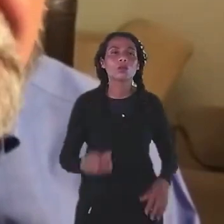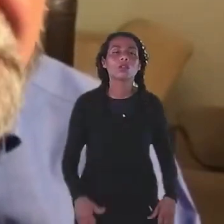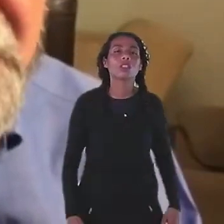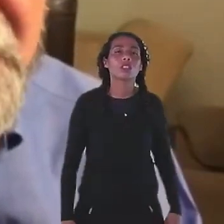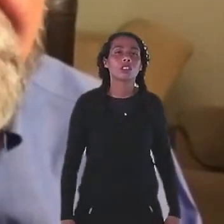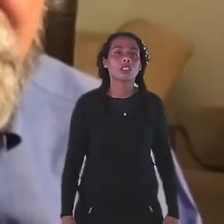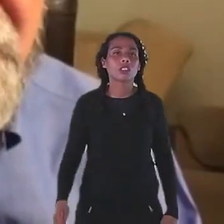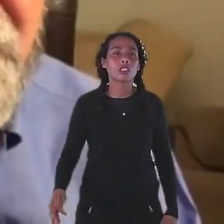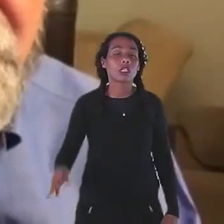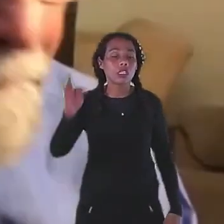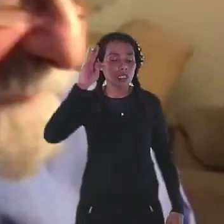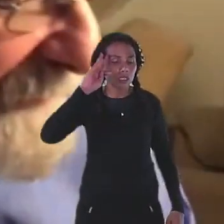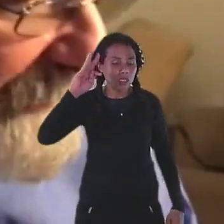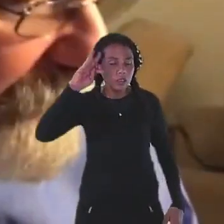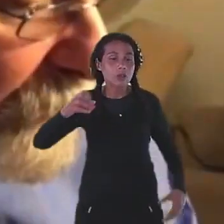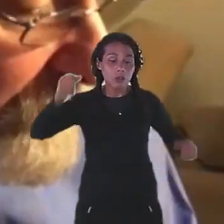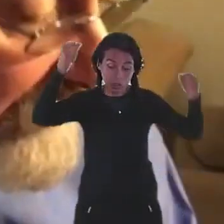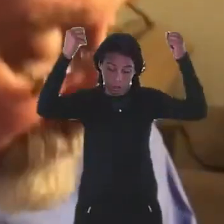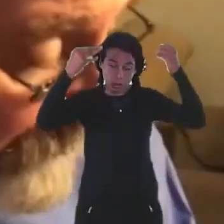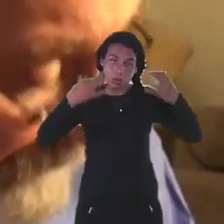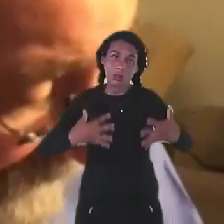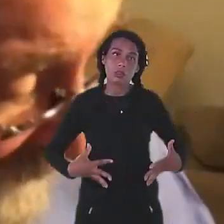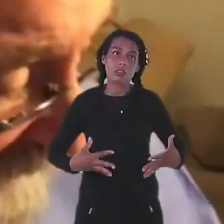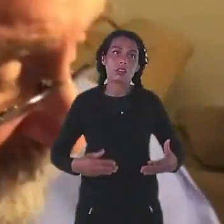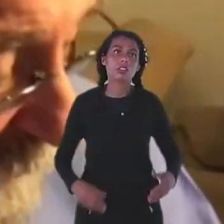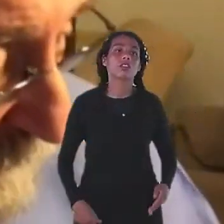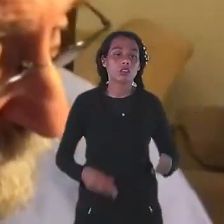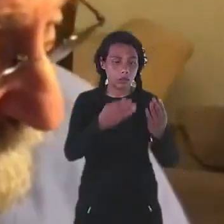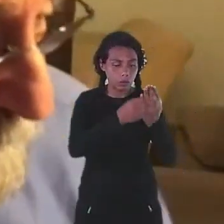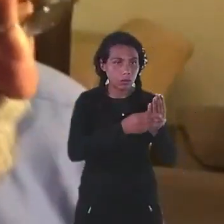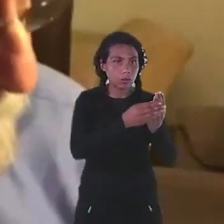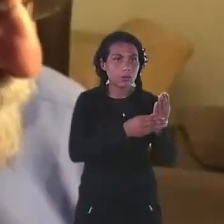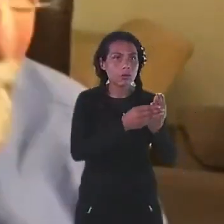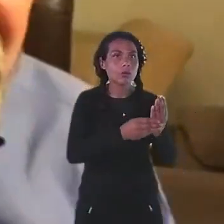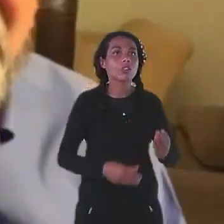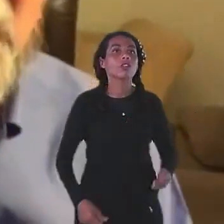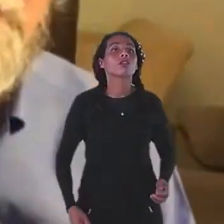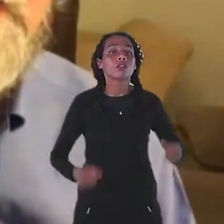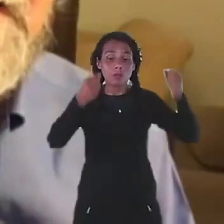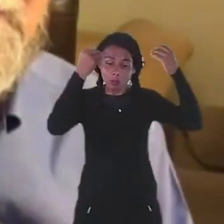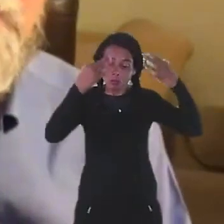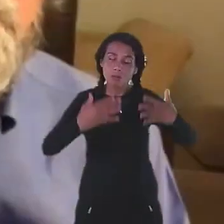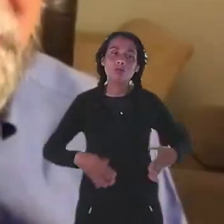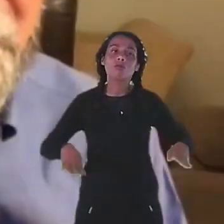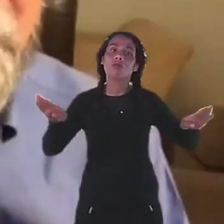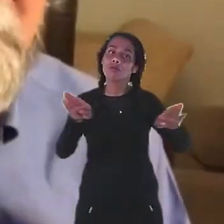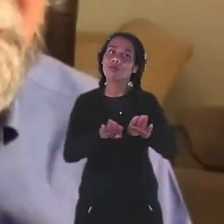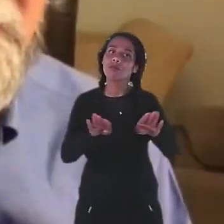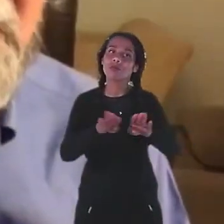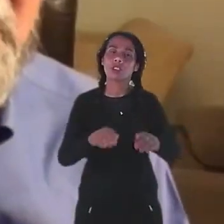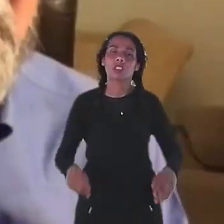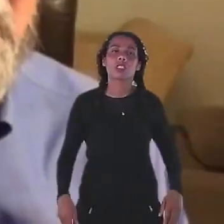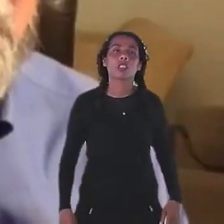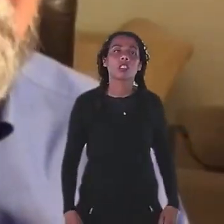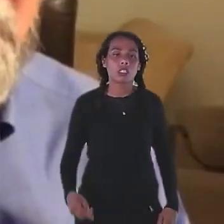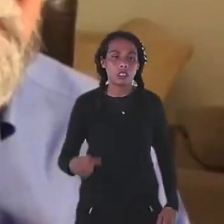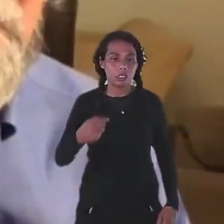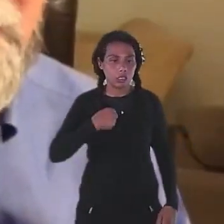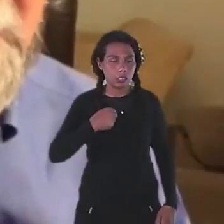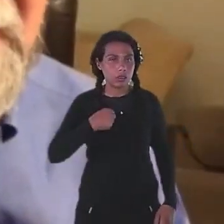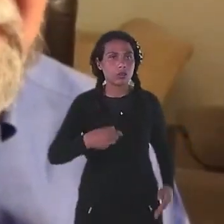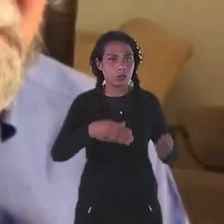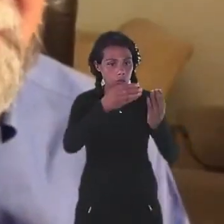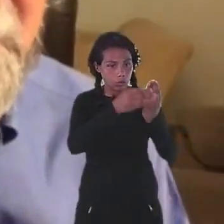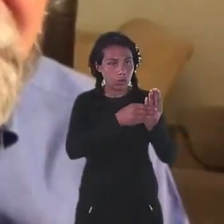né? E foi isso que eu fiz nesse volume. Cheguei à conclusão, depois de publicar, que eu vou ter que escrever um outro volume, porque o